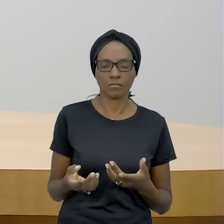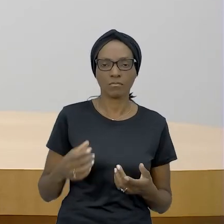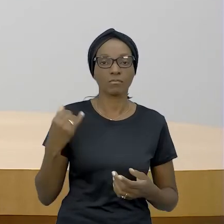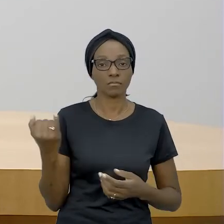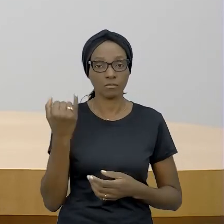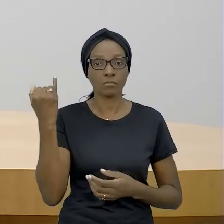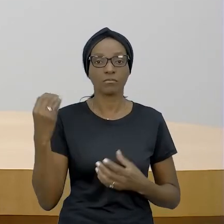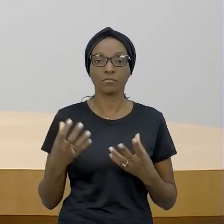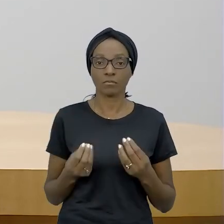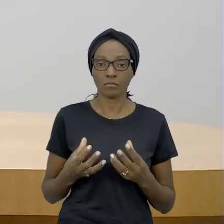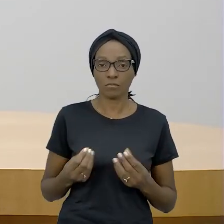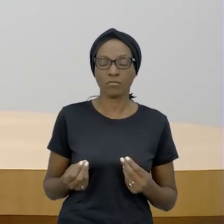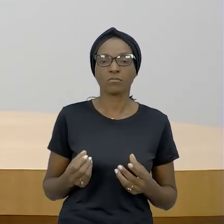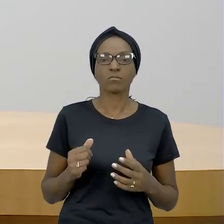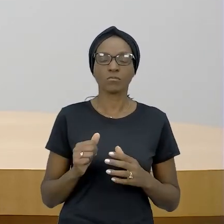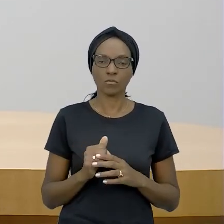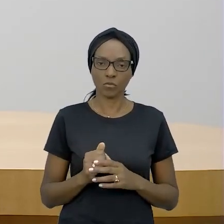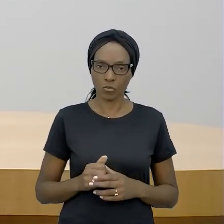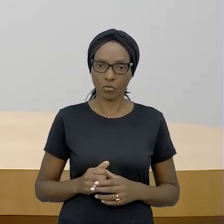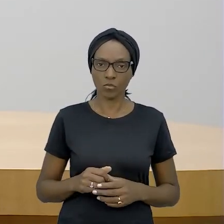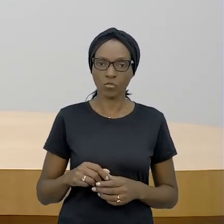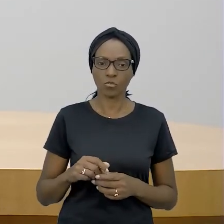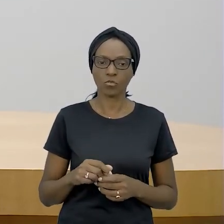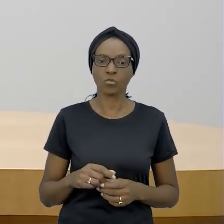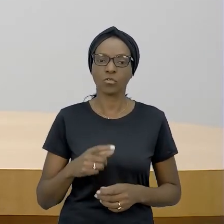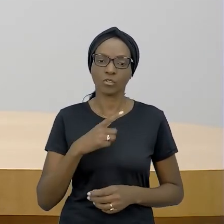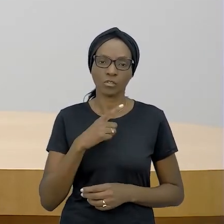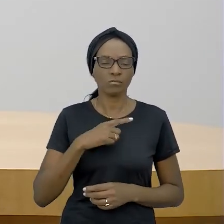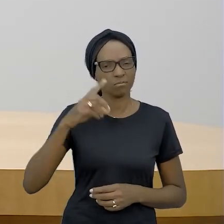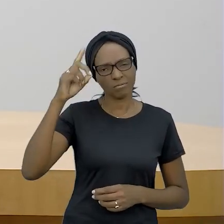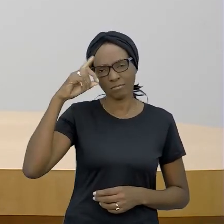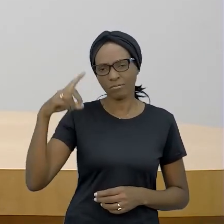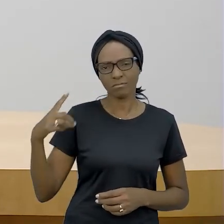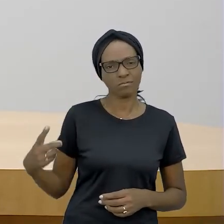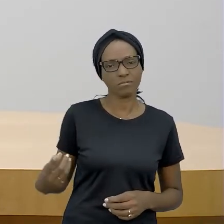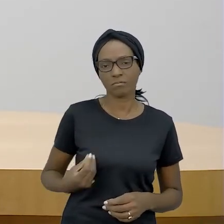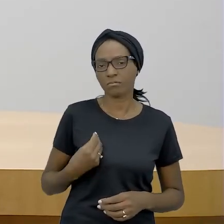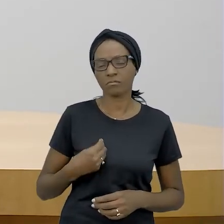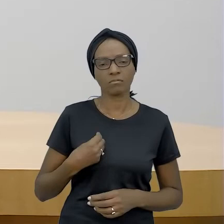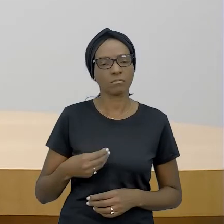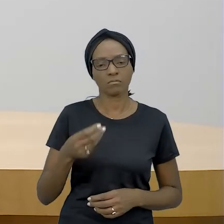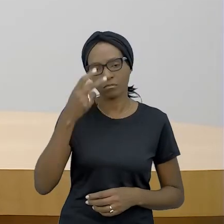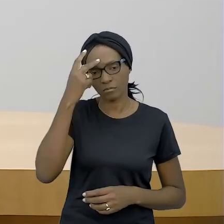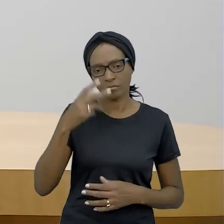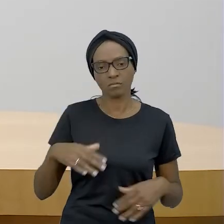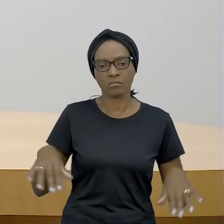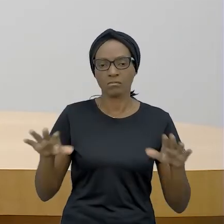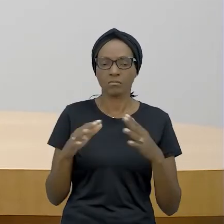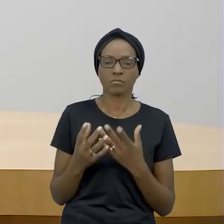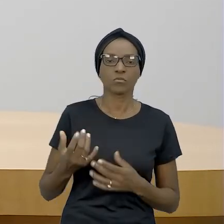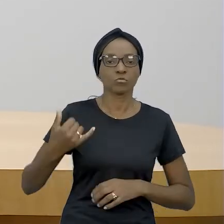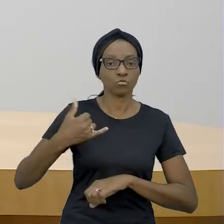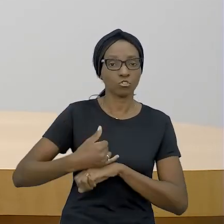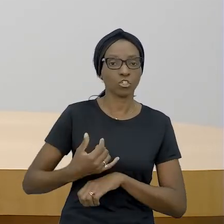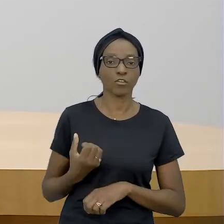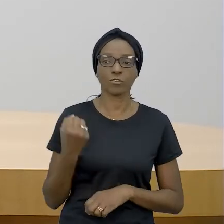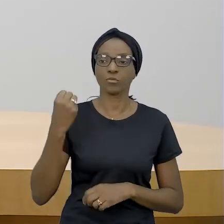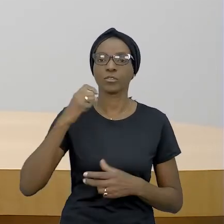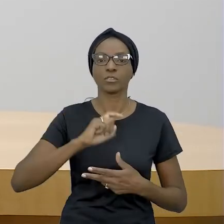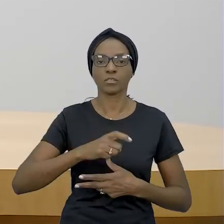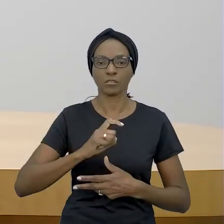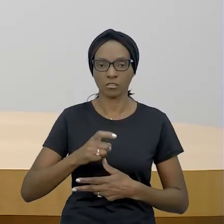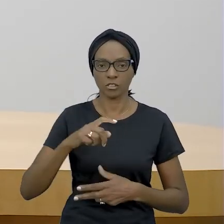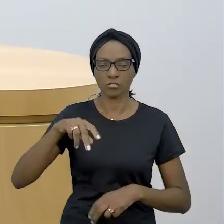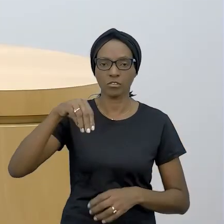em grande medida, se fazem presentes no cotidiano aí do chefe ou da chefe do executivo num